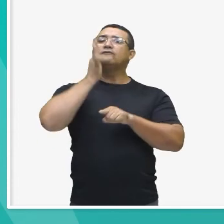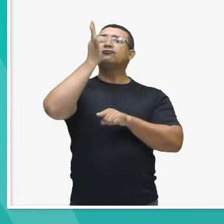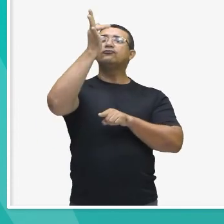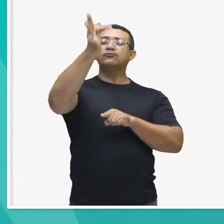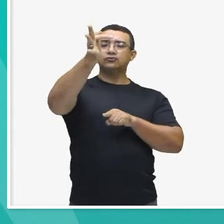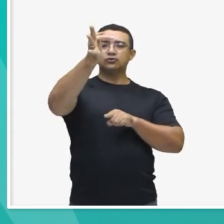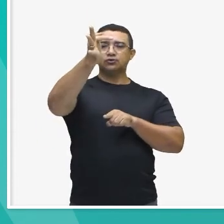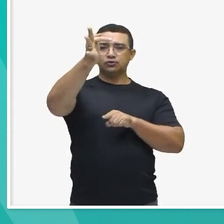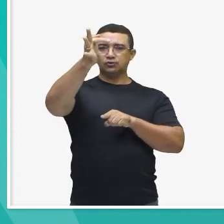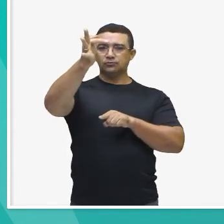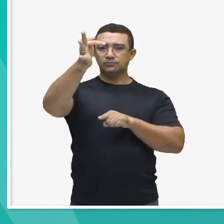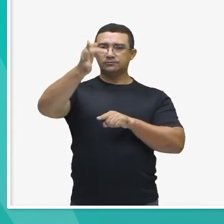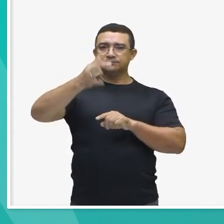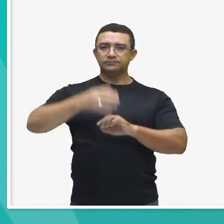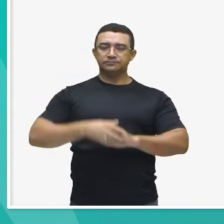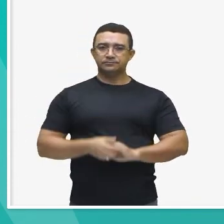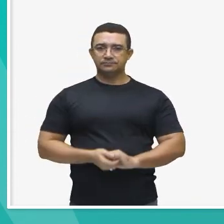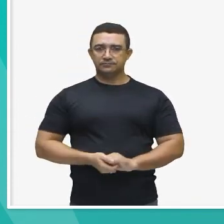futuro